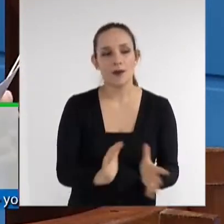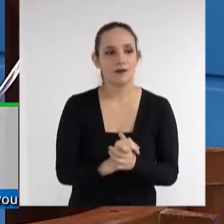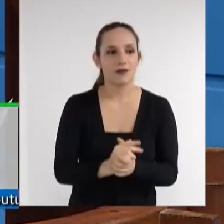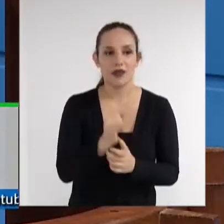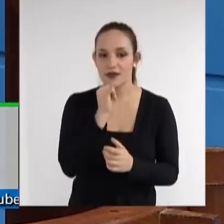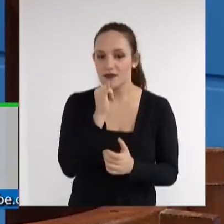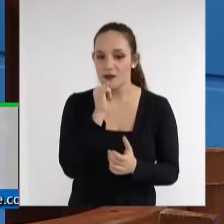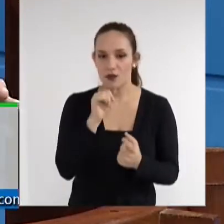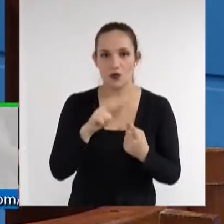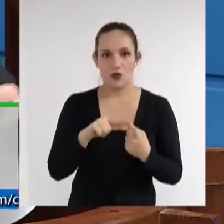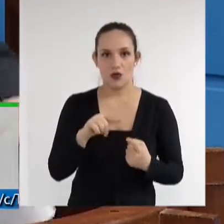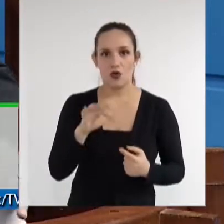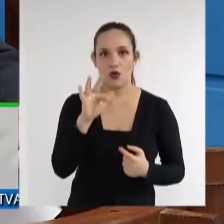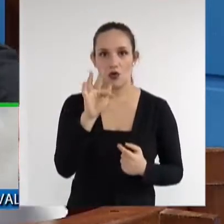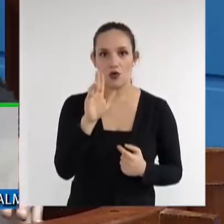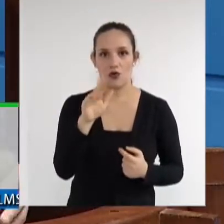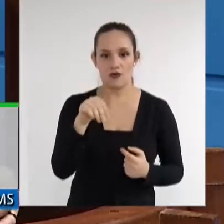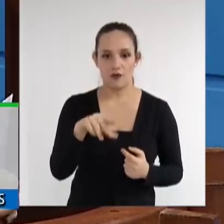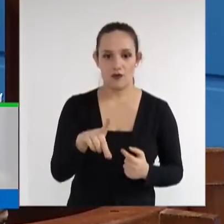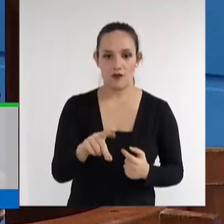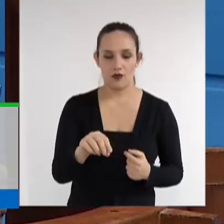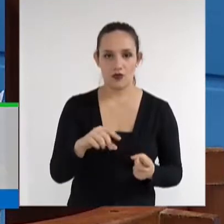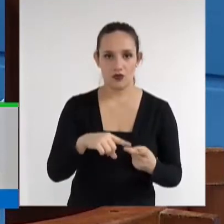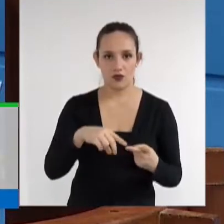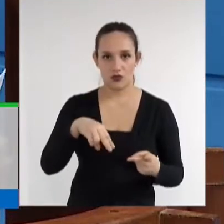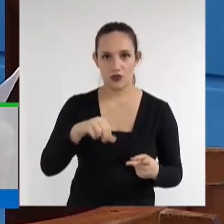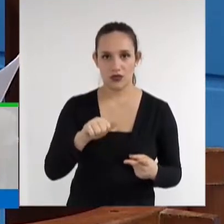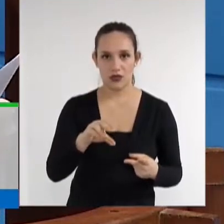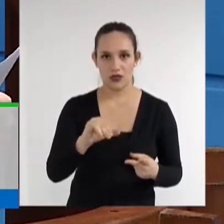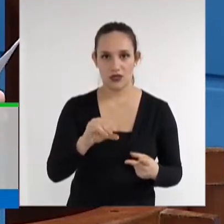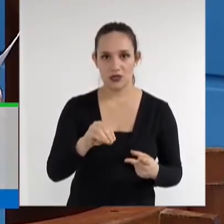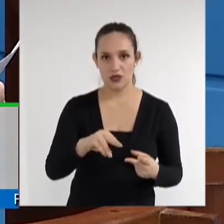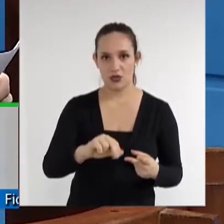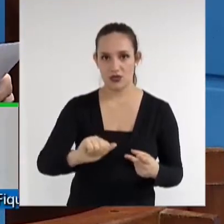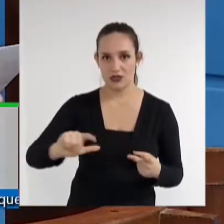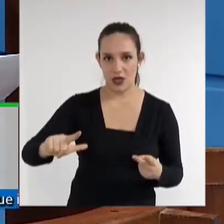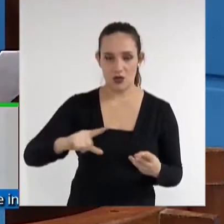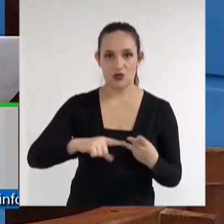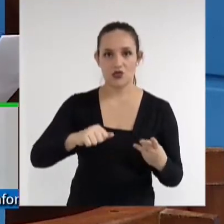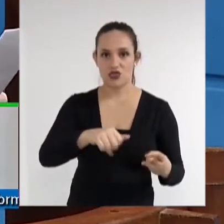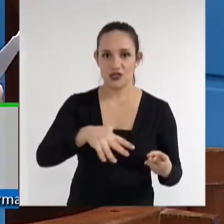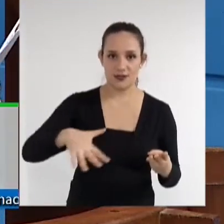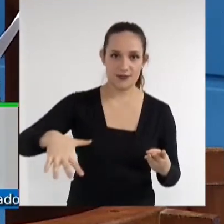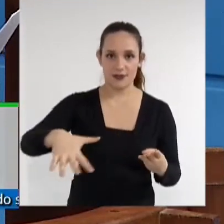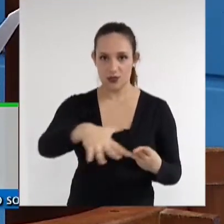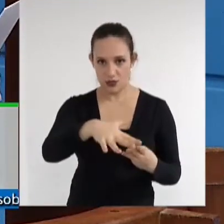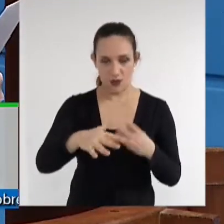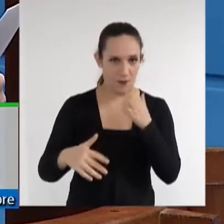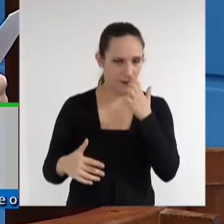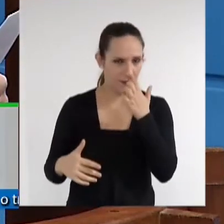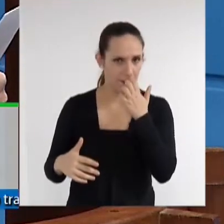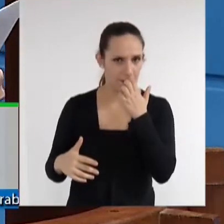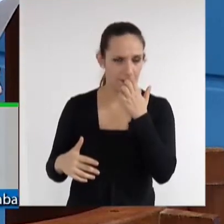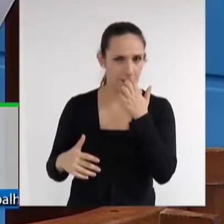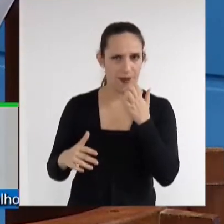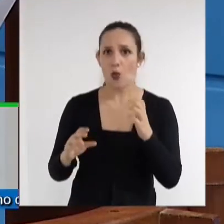Este fundo, ele quase que foi extinto. Por quê? Porque o governo